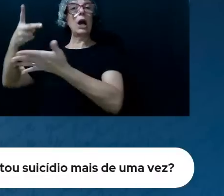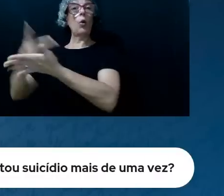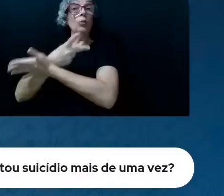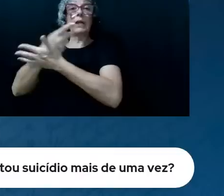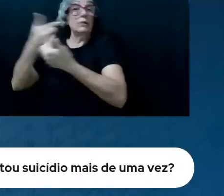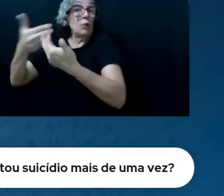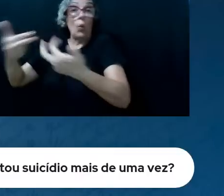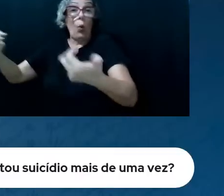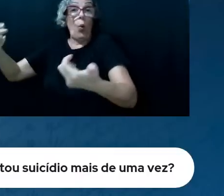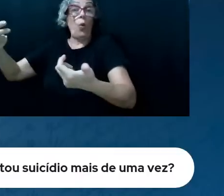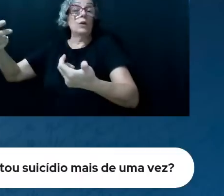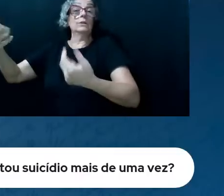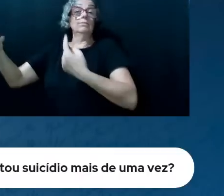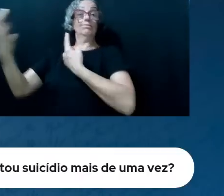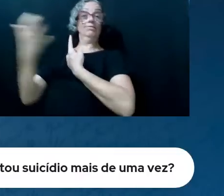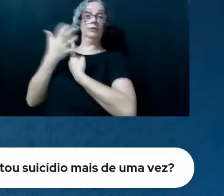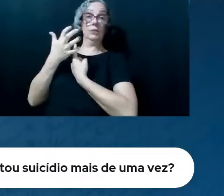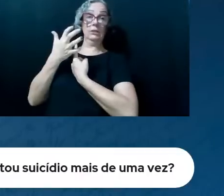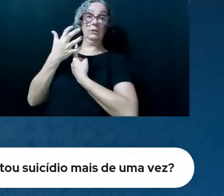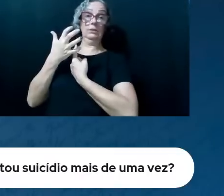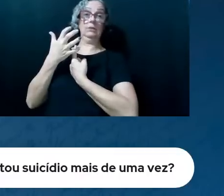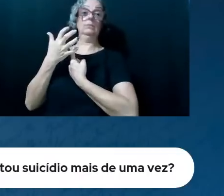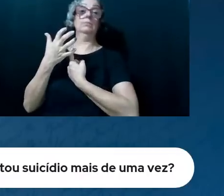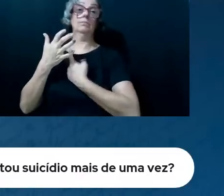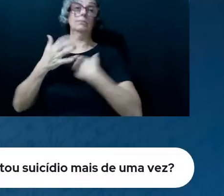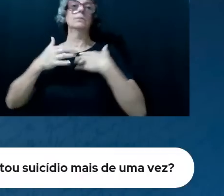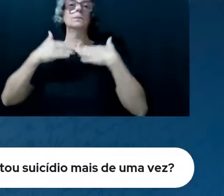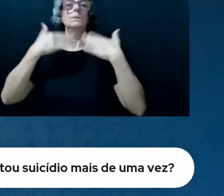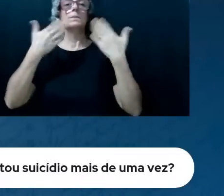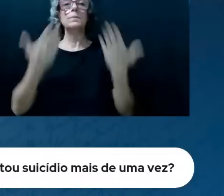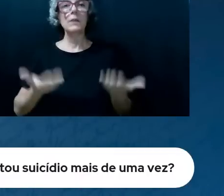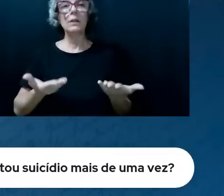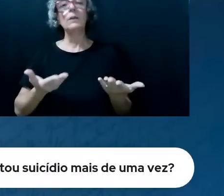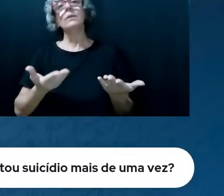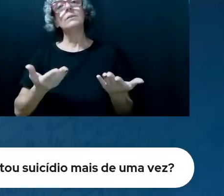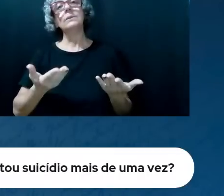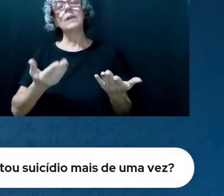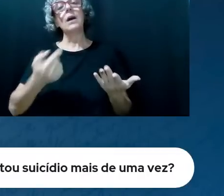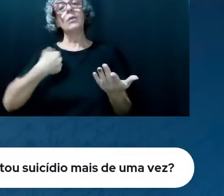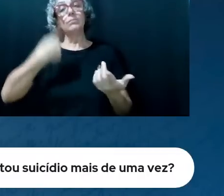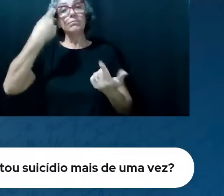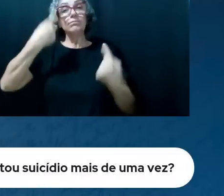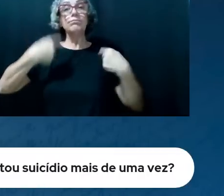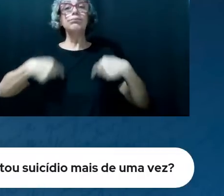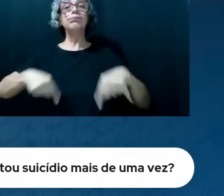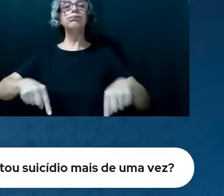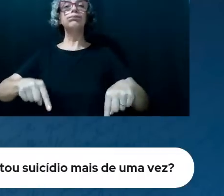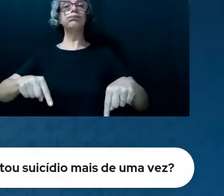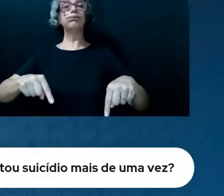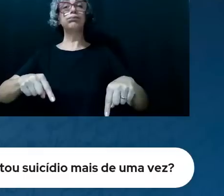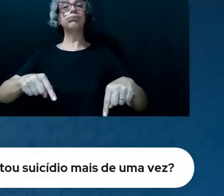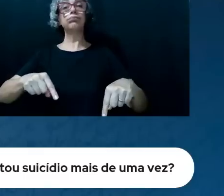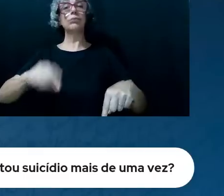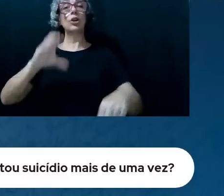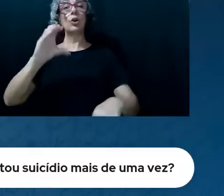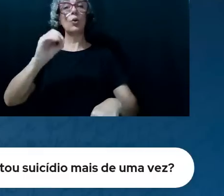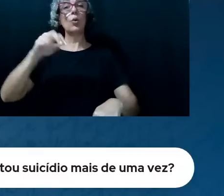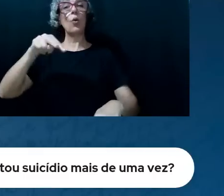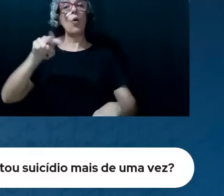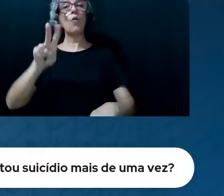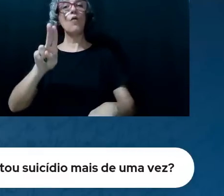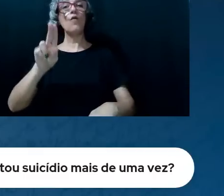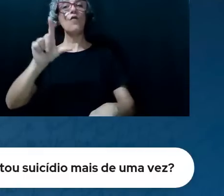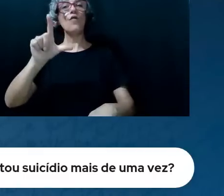mal intencionados, leva a fenômenos de cunhos os